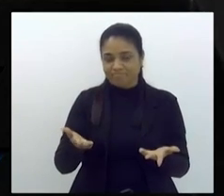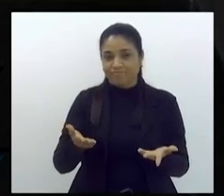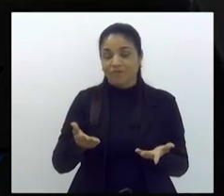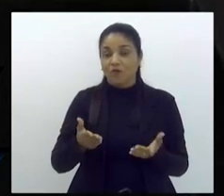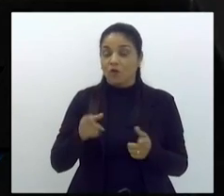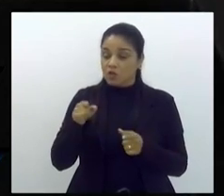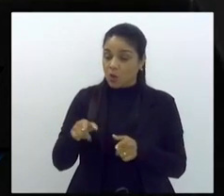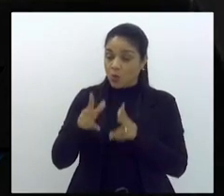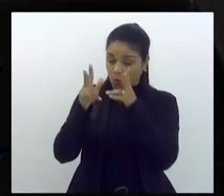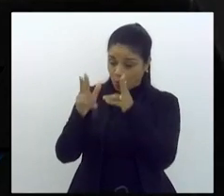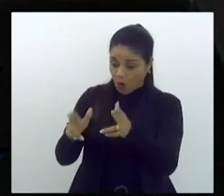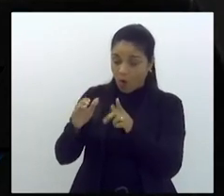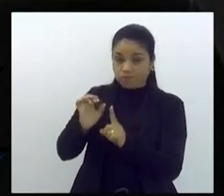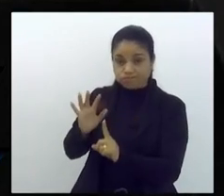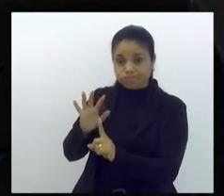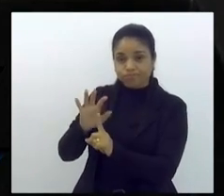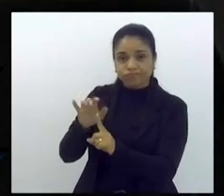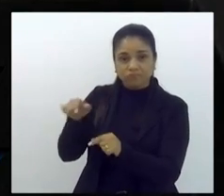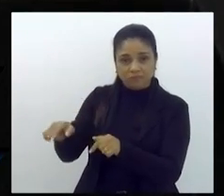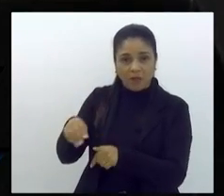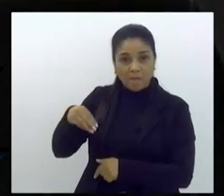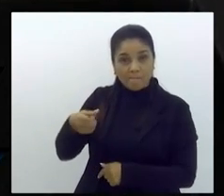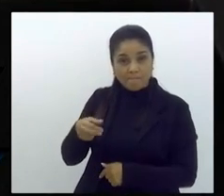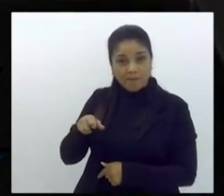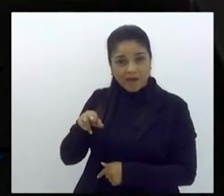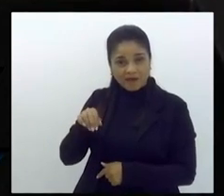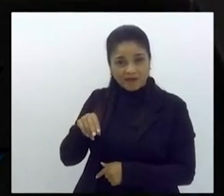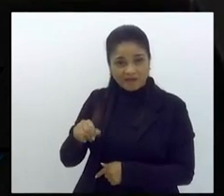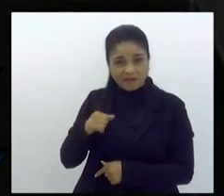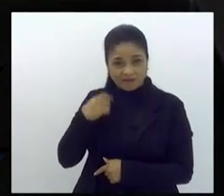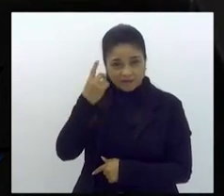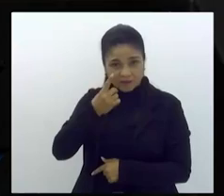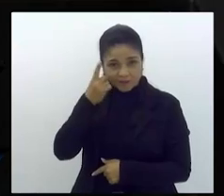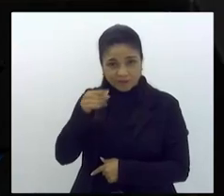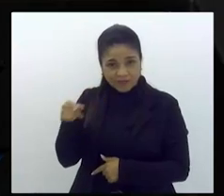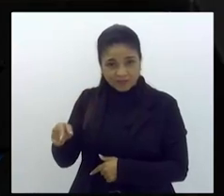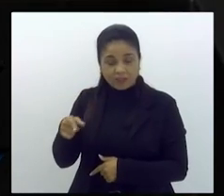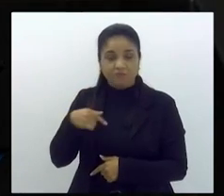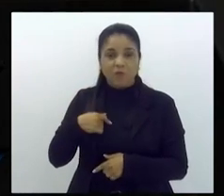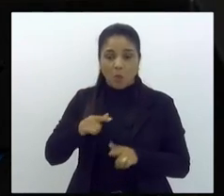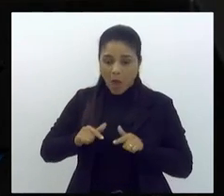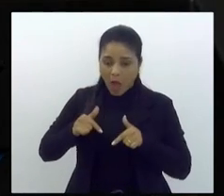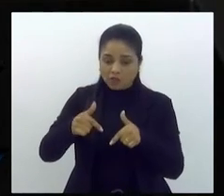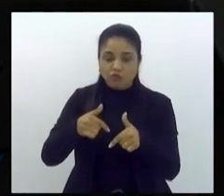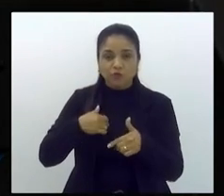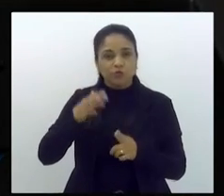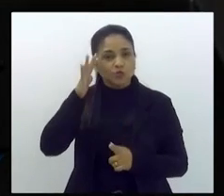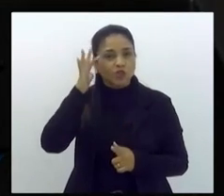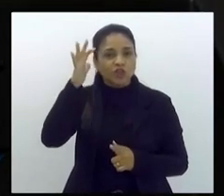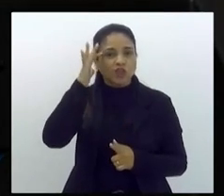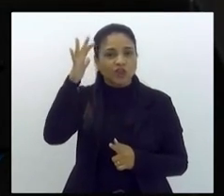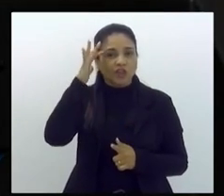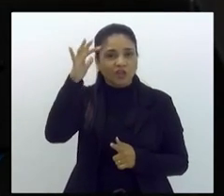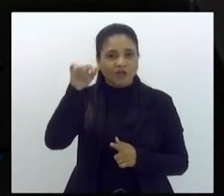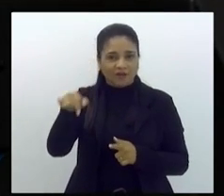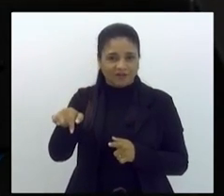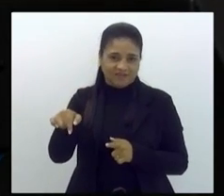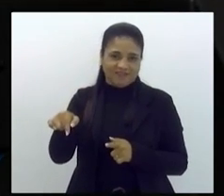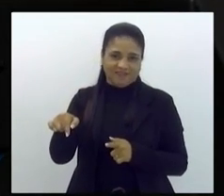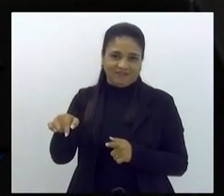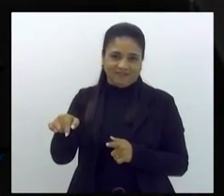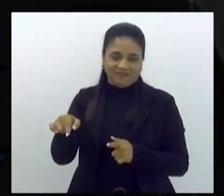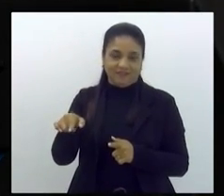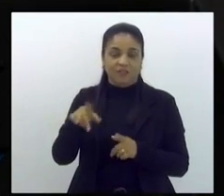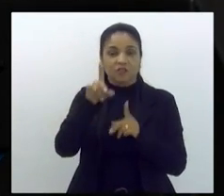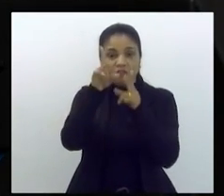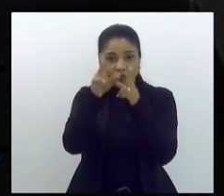com a deputada Marina do MST é também uma atitude ideológica que vai no mesmo bojo daqueles que